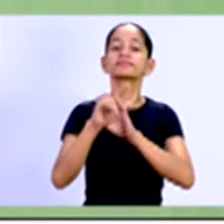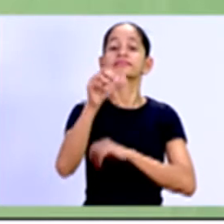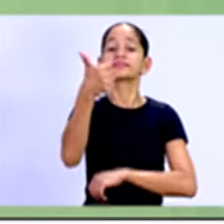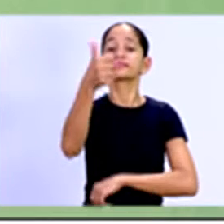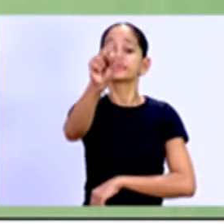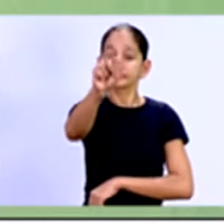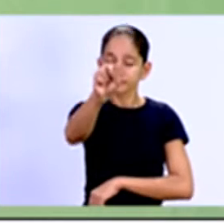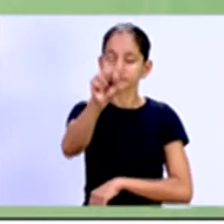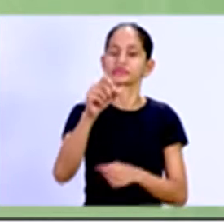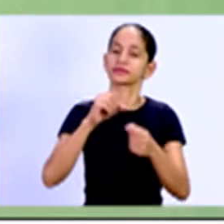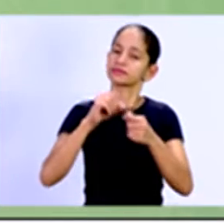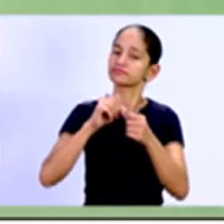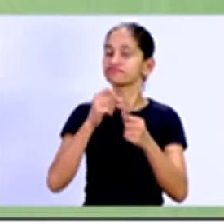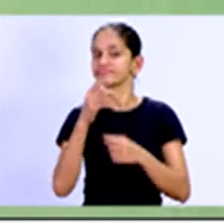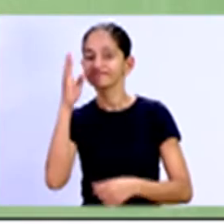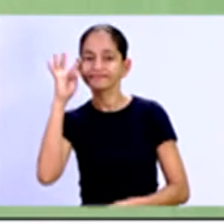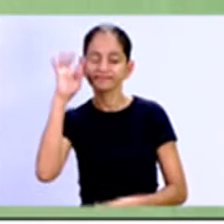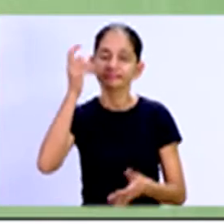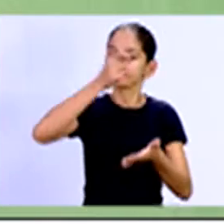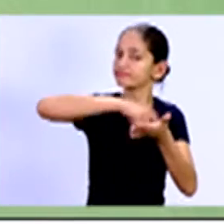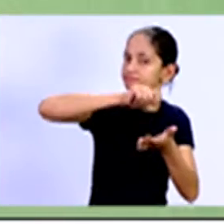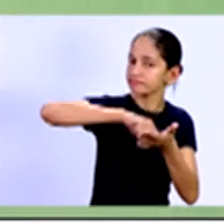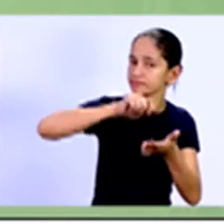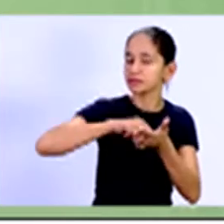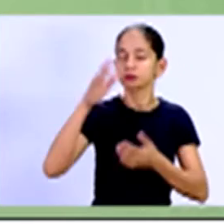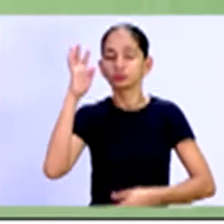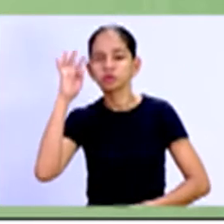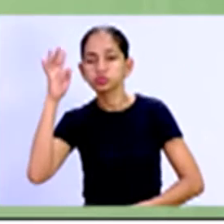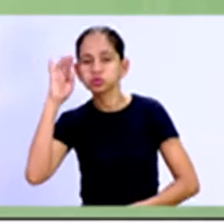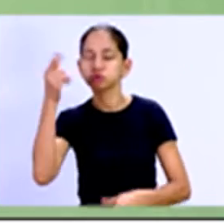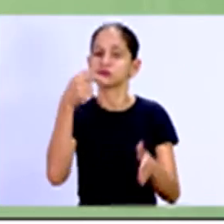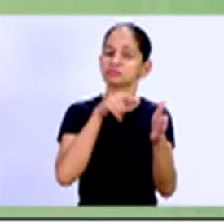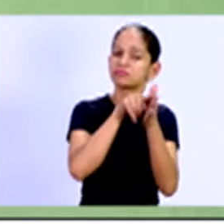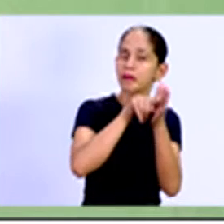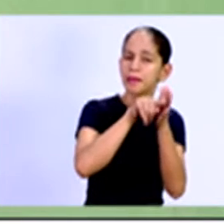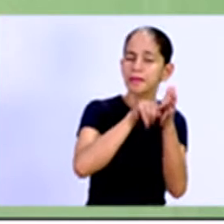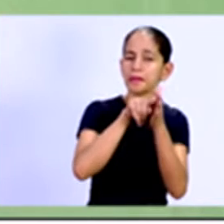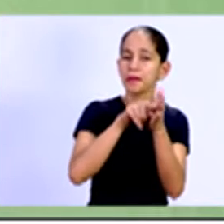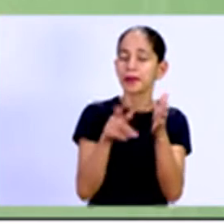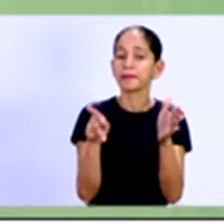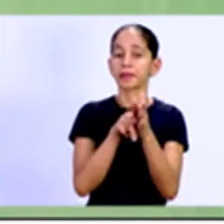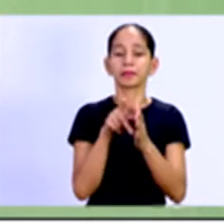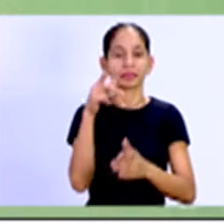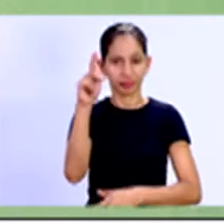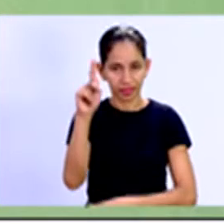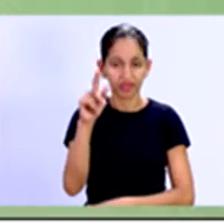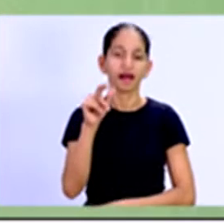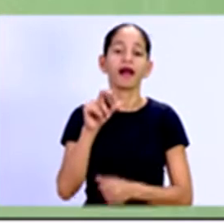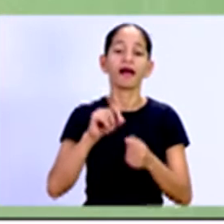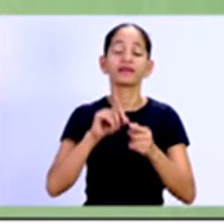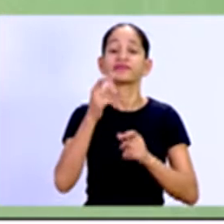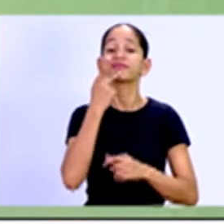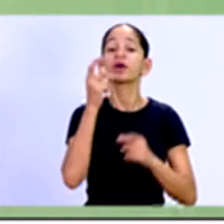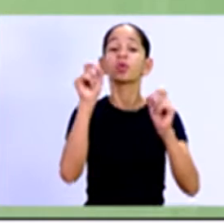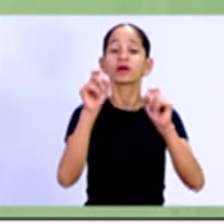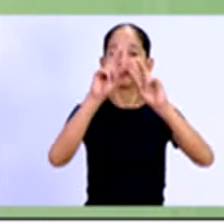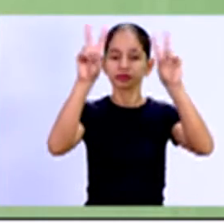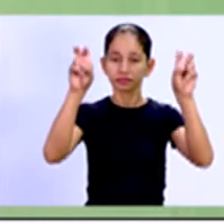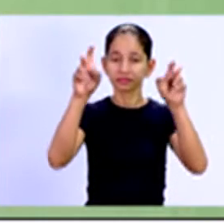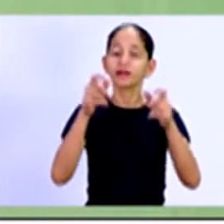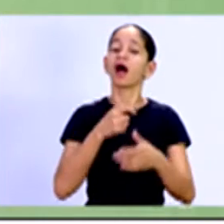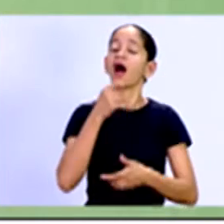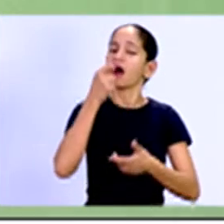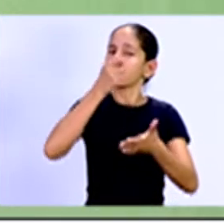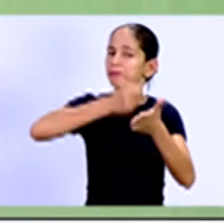nas reflexões a respeito da ética, que ele vai trazer a ética na perspectiva do dever, né?